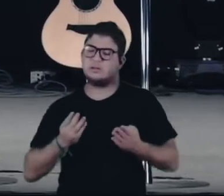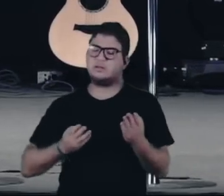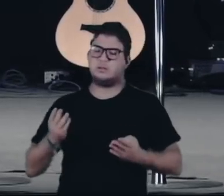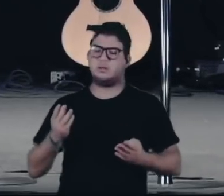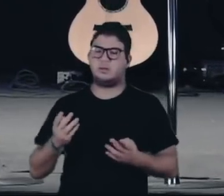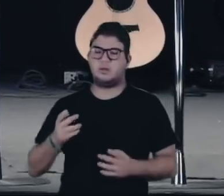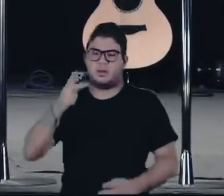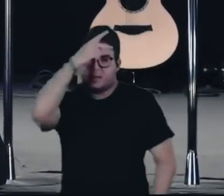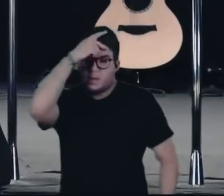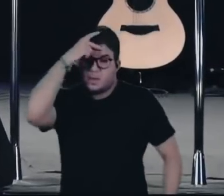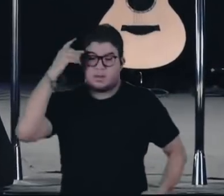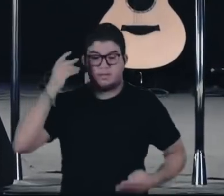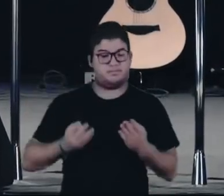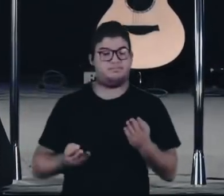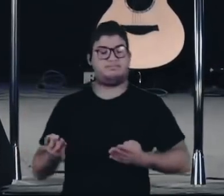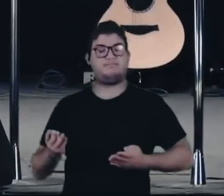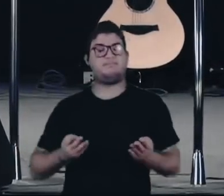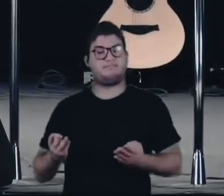Pessoas dispostas.